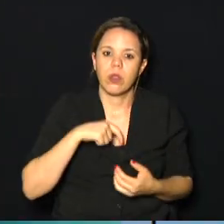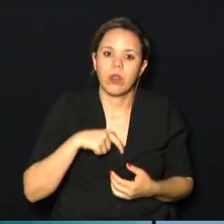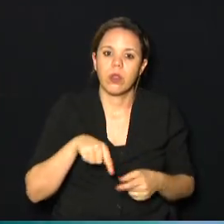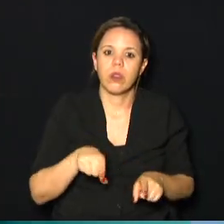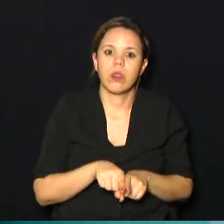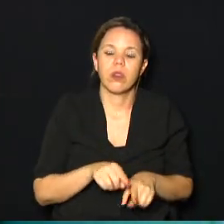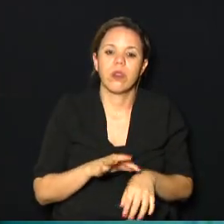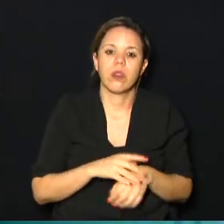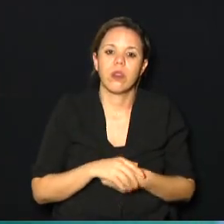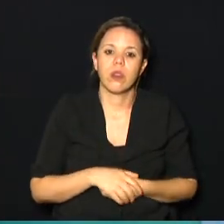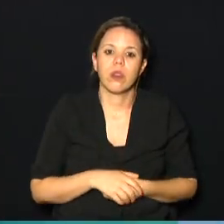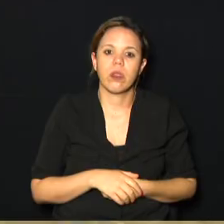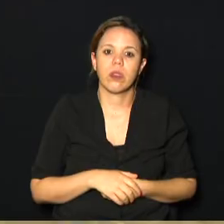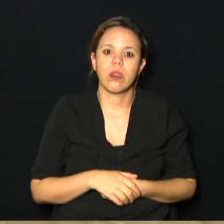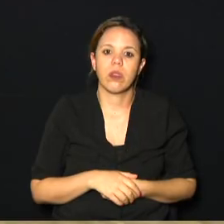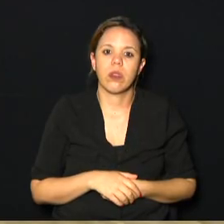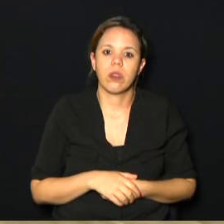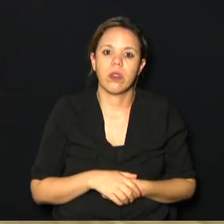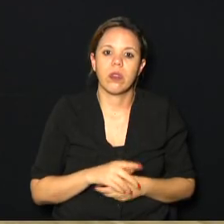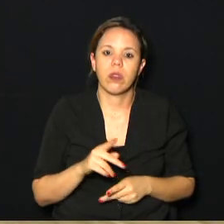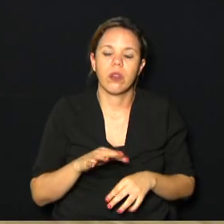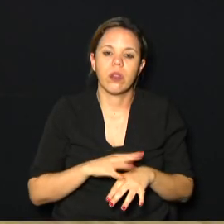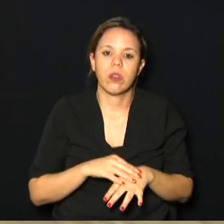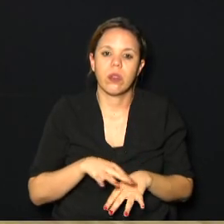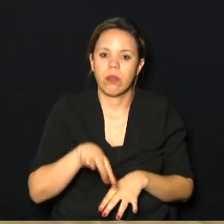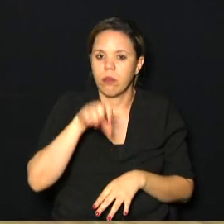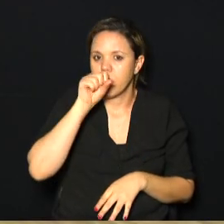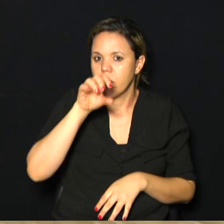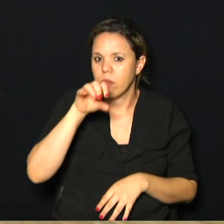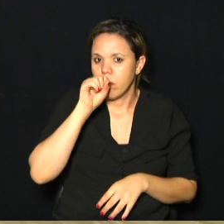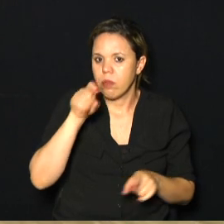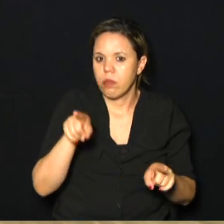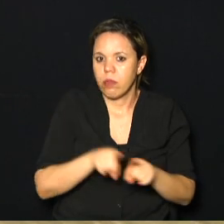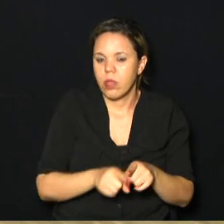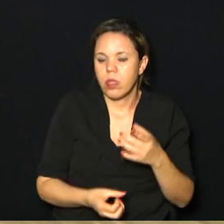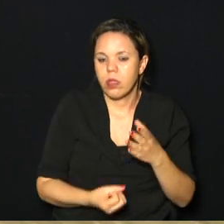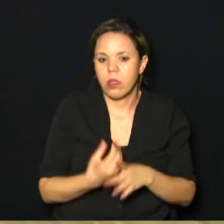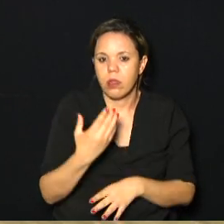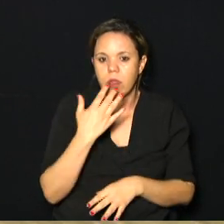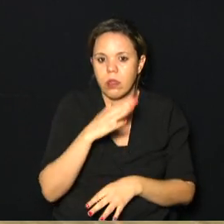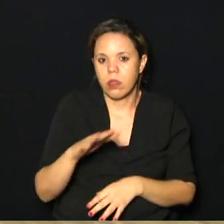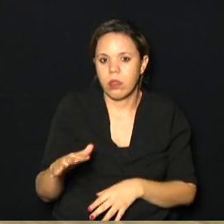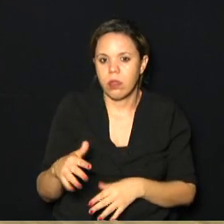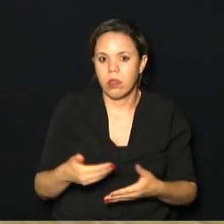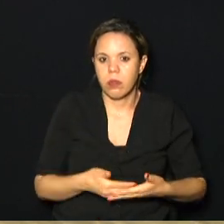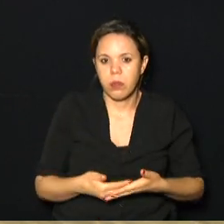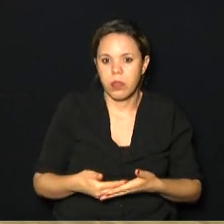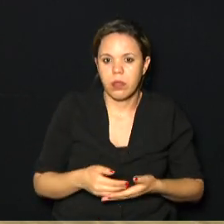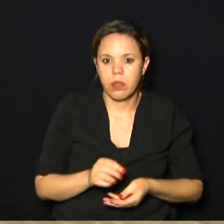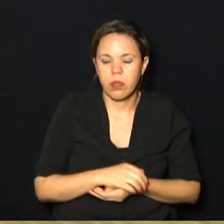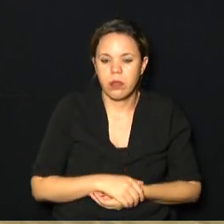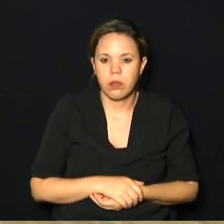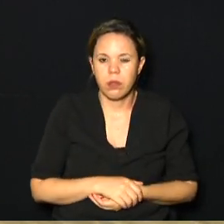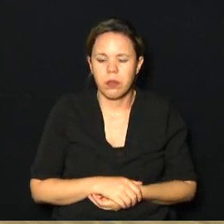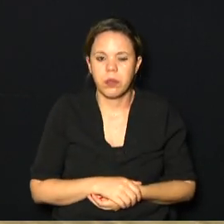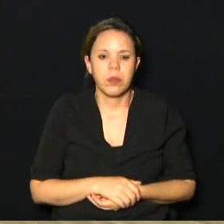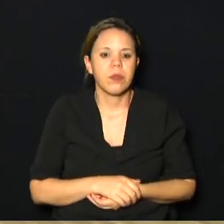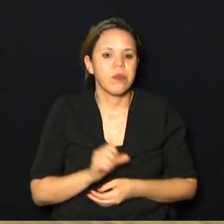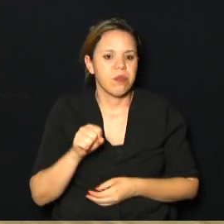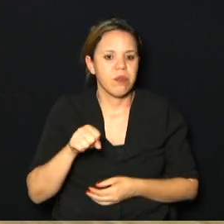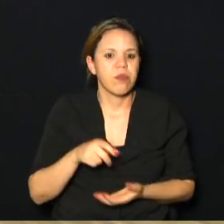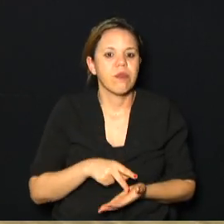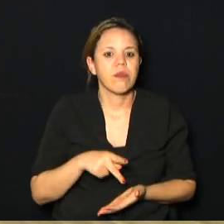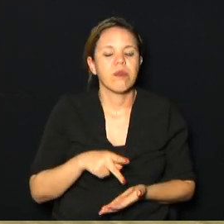vítima dessas doenças, são as doenças respiratórias. Elas também acometem as crianças e os bebês?